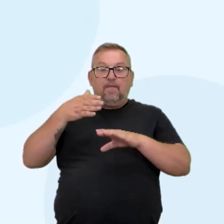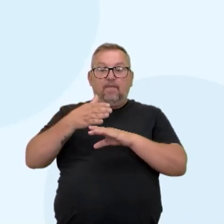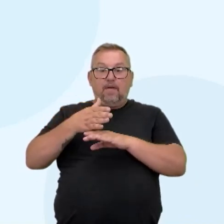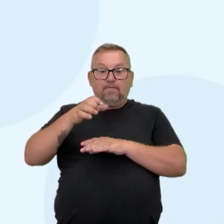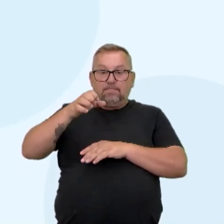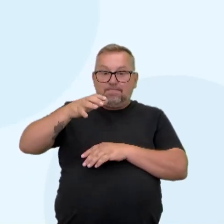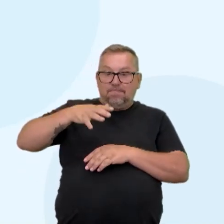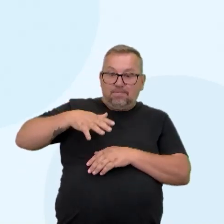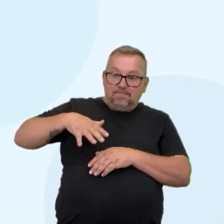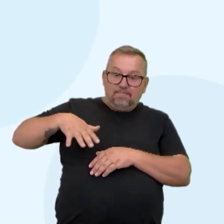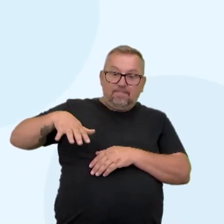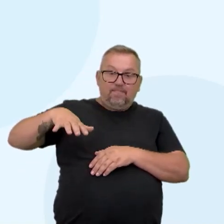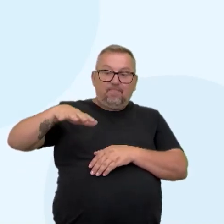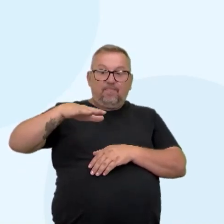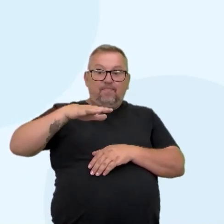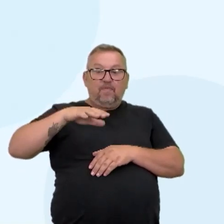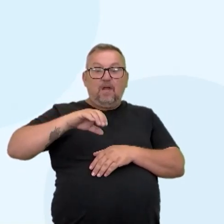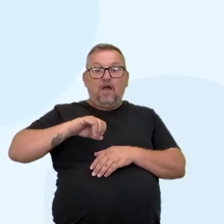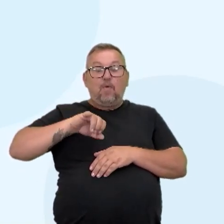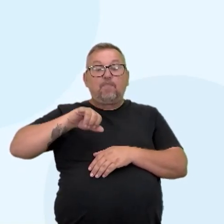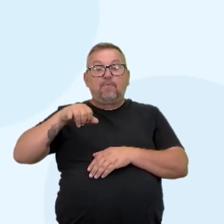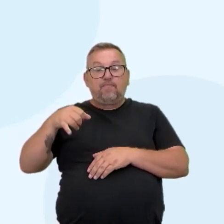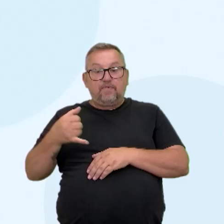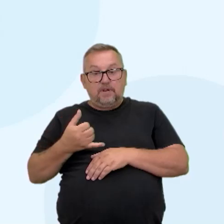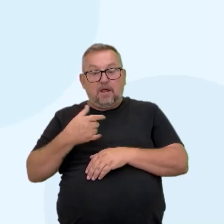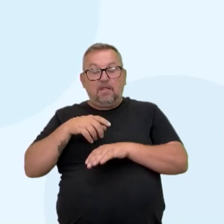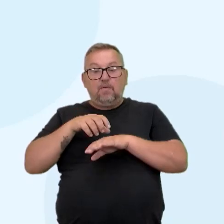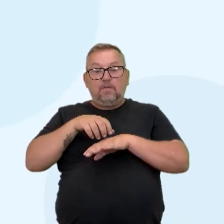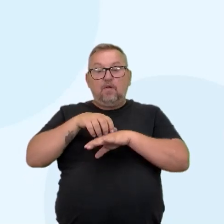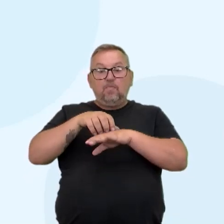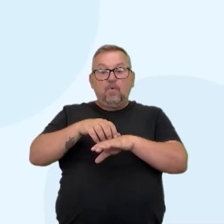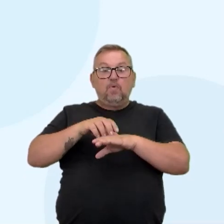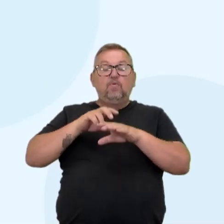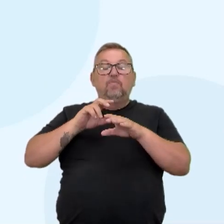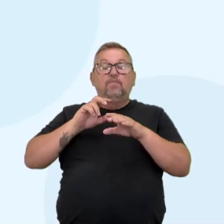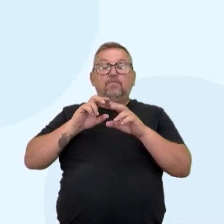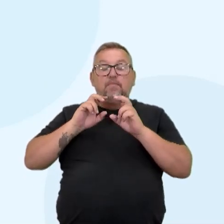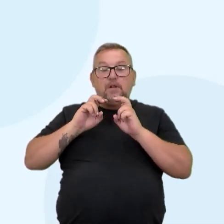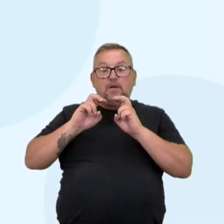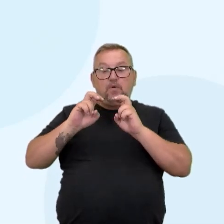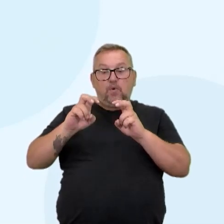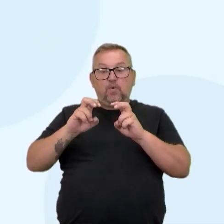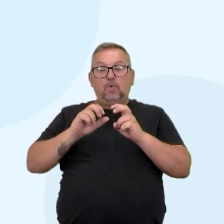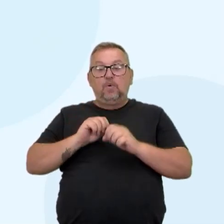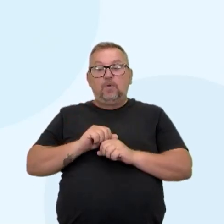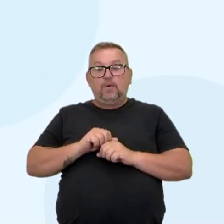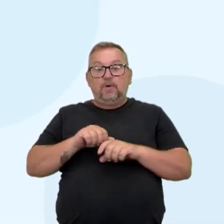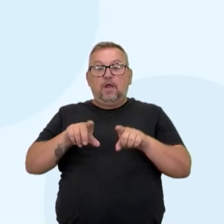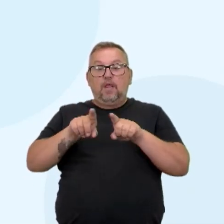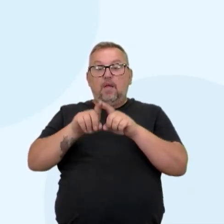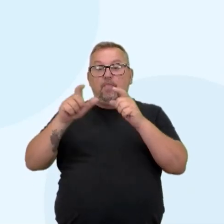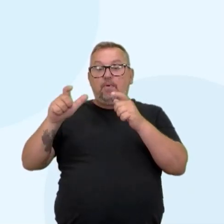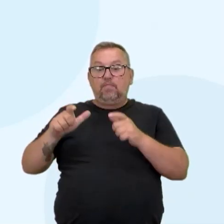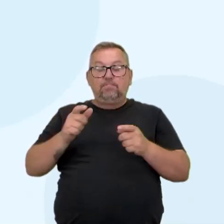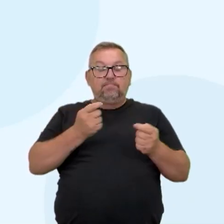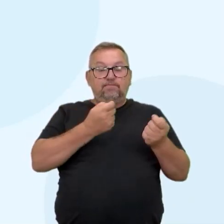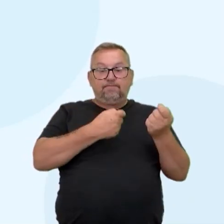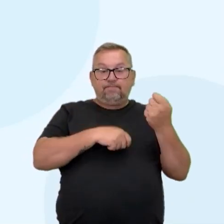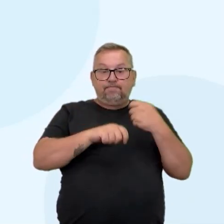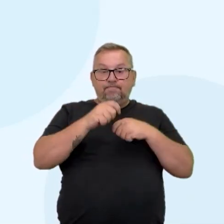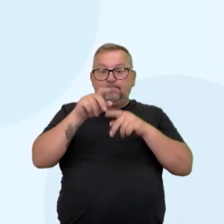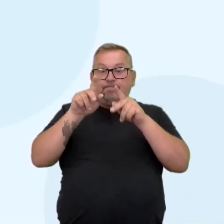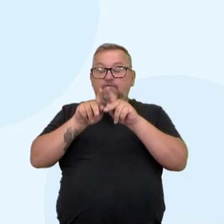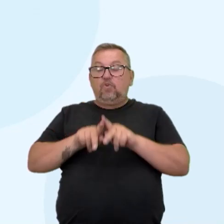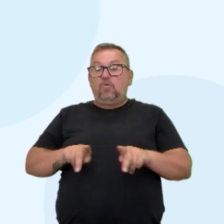região para justamente aproveitar-se do transporte, do metrô, das áreas de comércio, dos